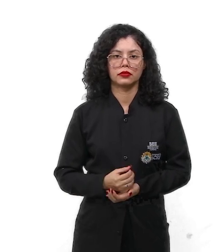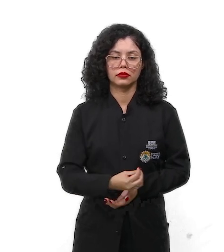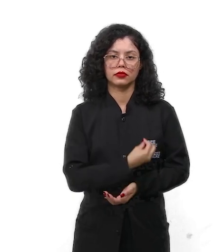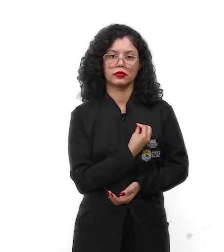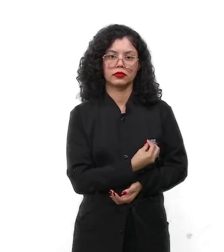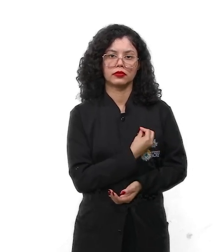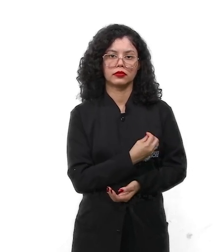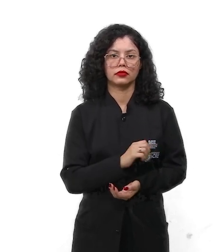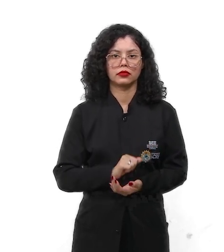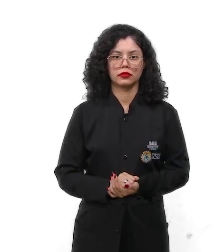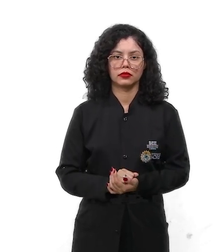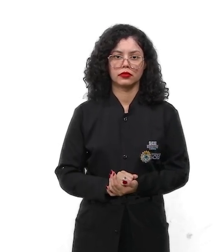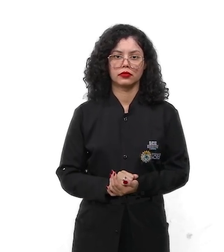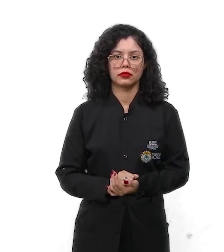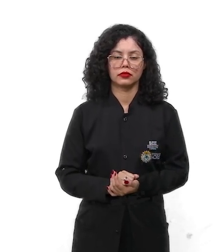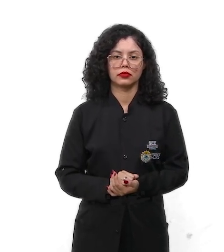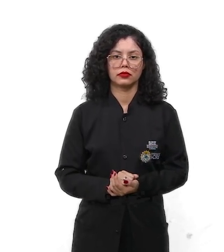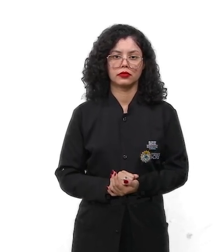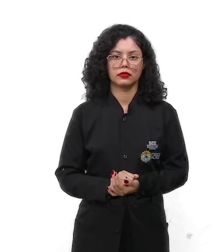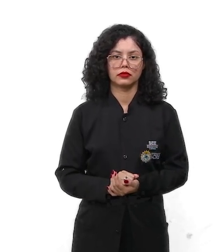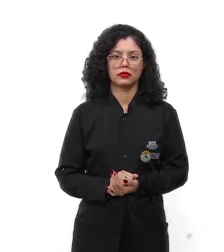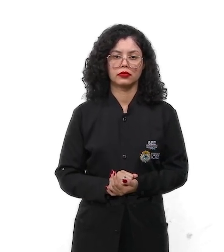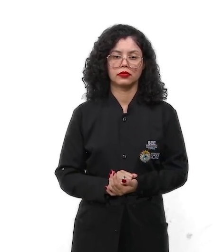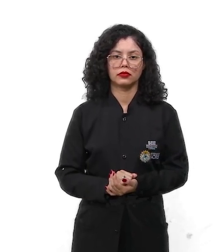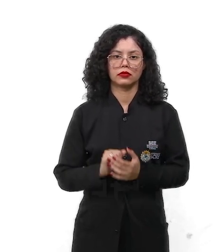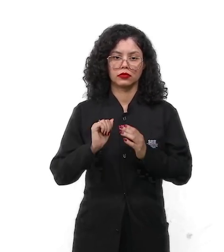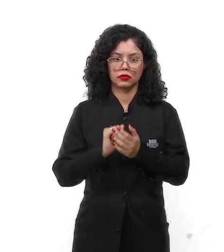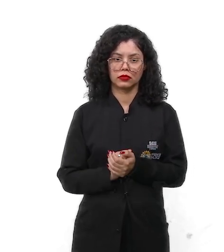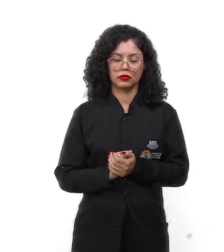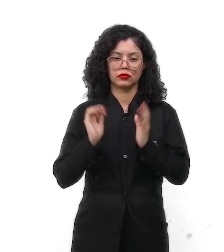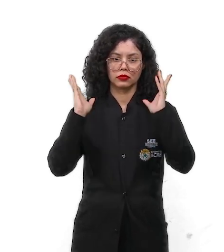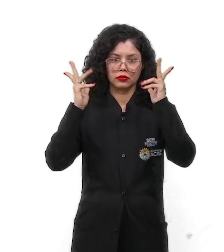vivem enquanto os leões não chegarem